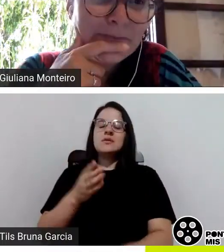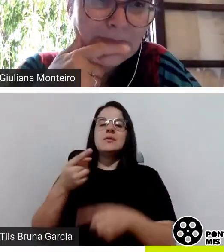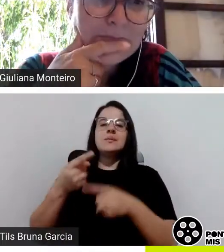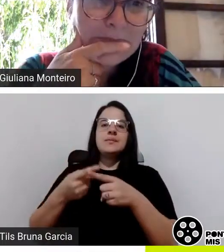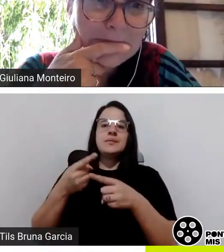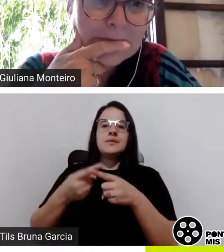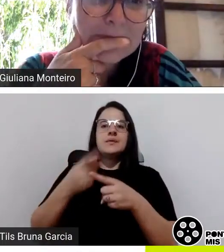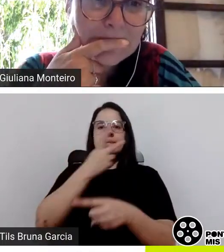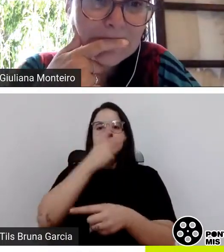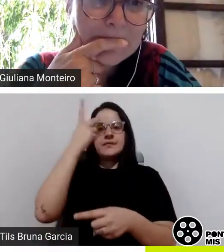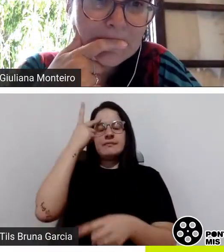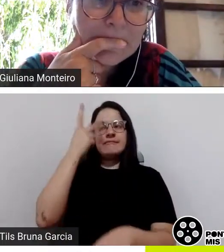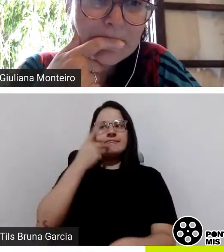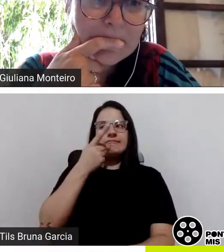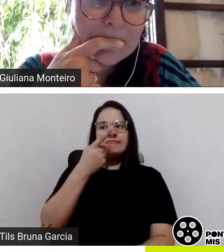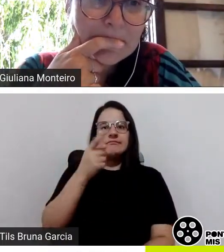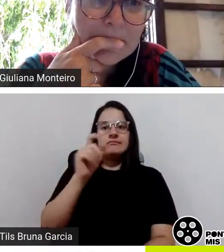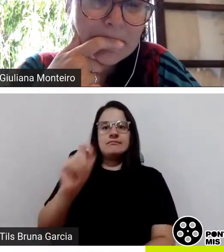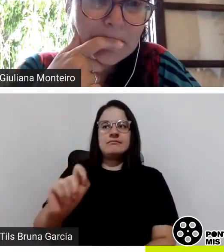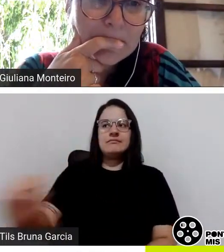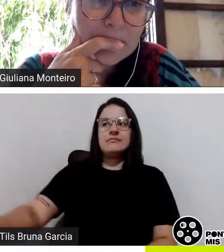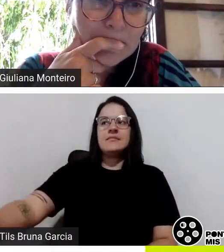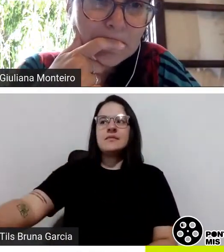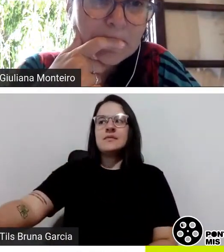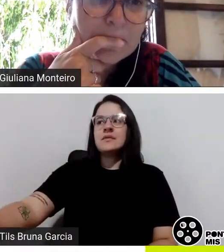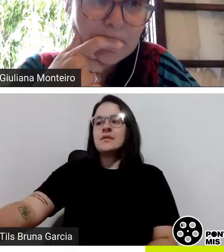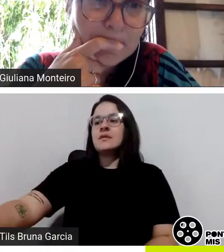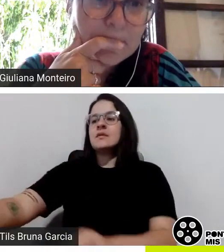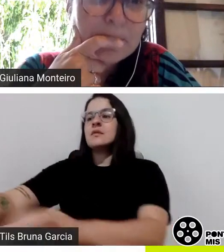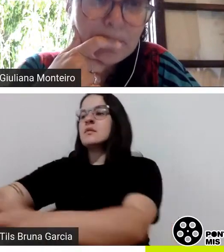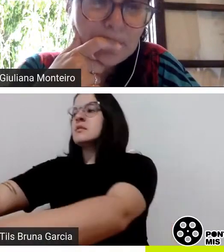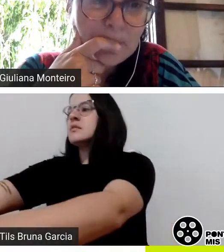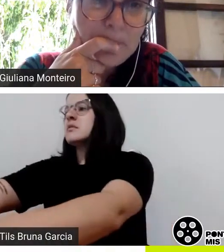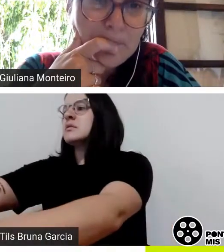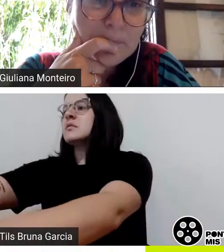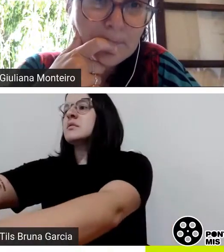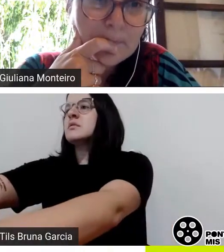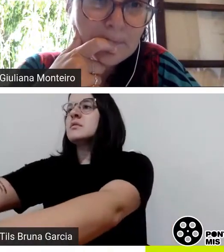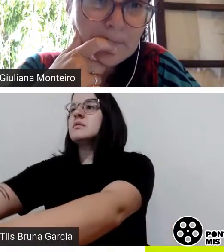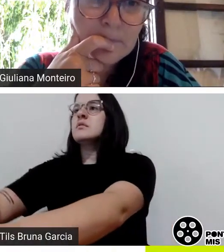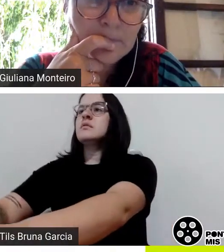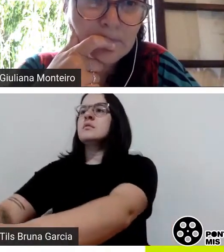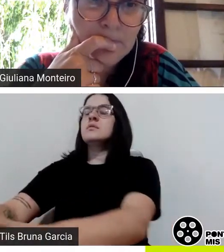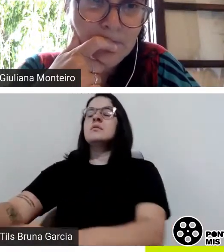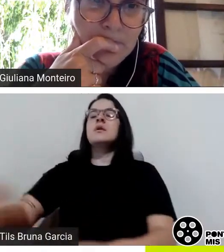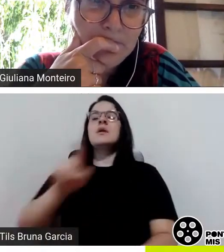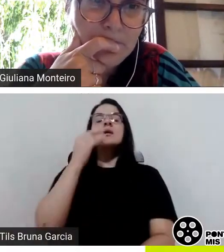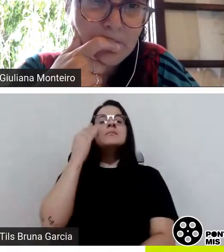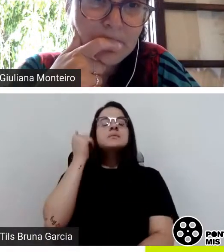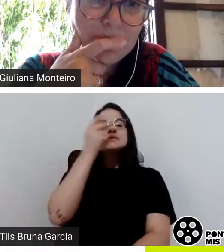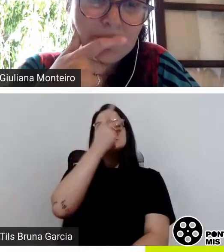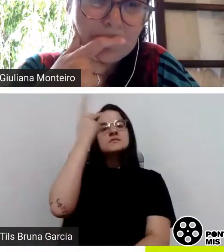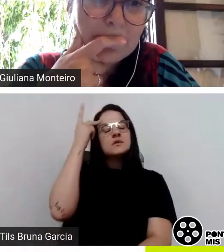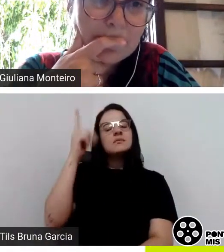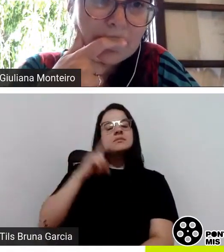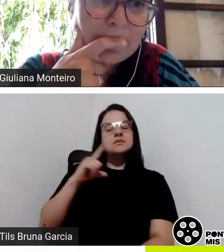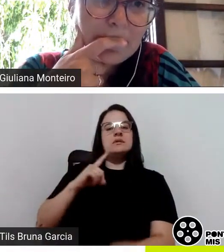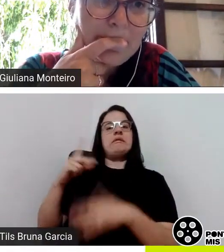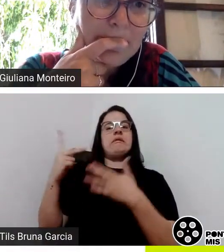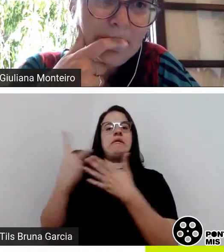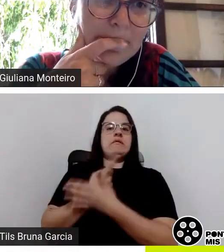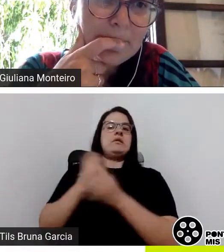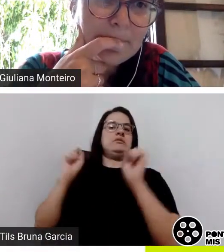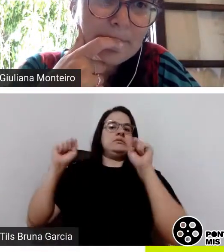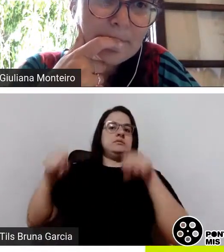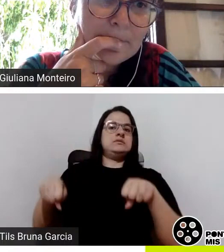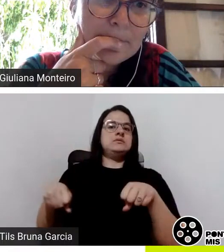o folhetim sempre foi assim. Então, essa história que continua amanhã, sempre houve e vai continuar havendo. Né? O